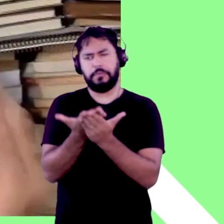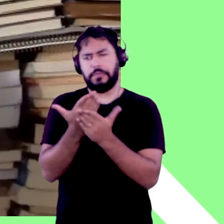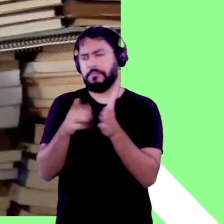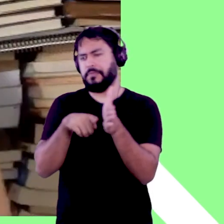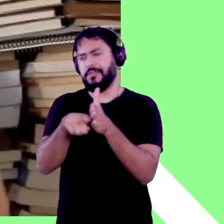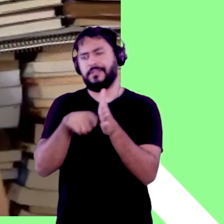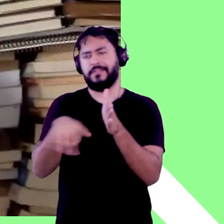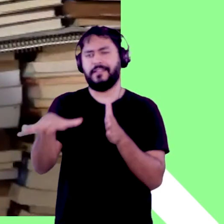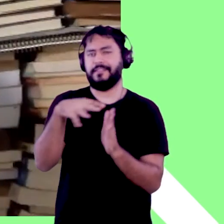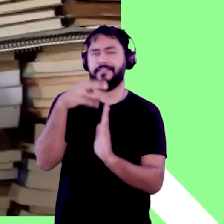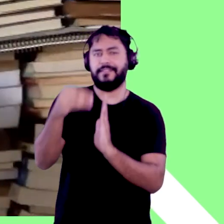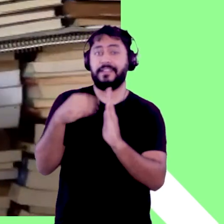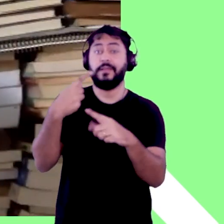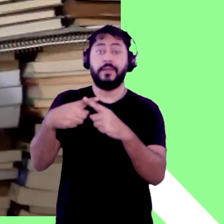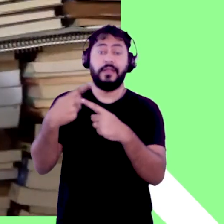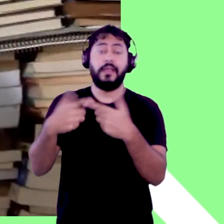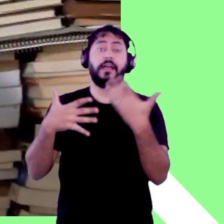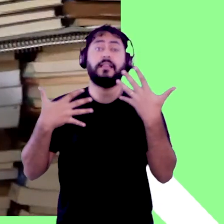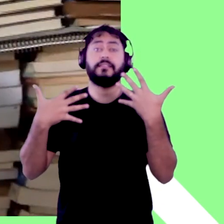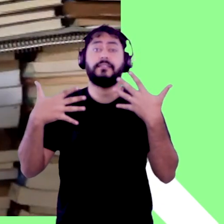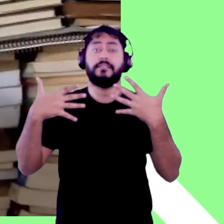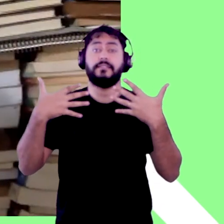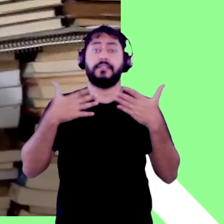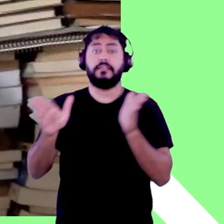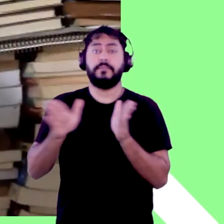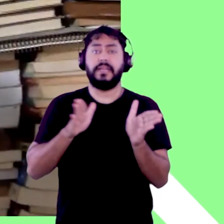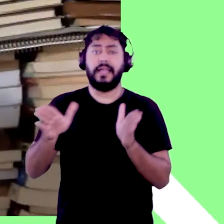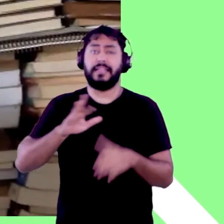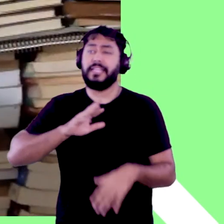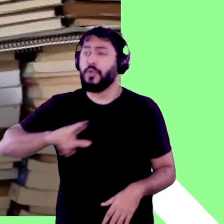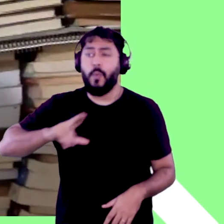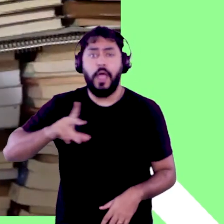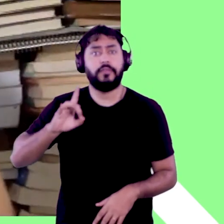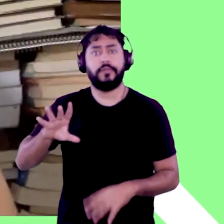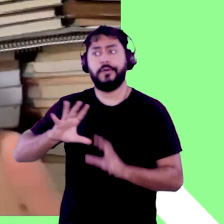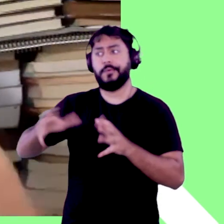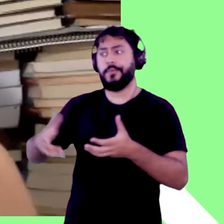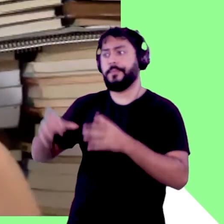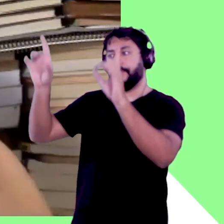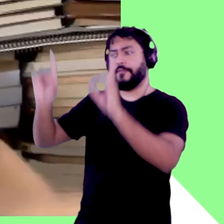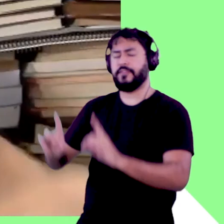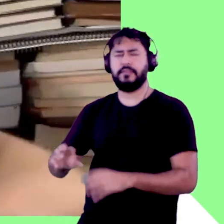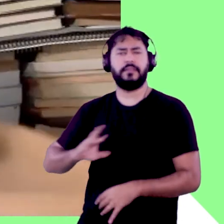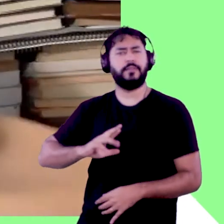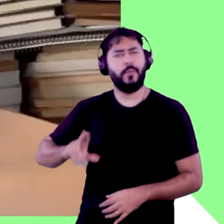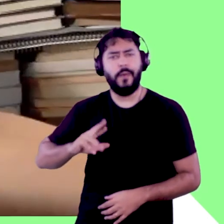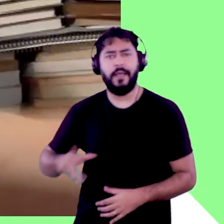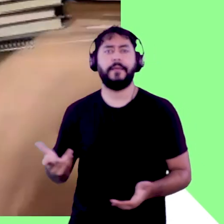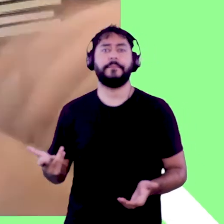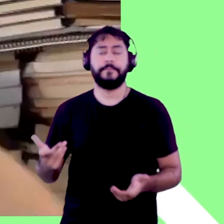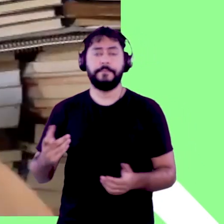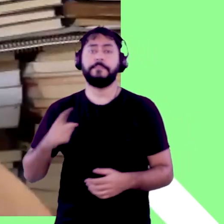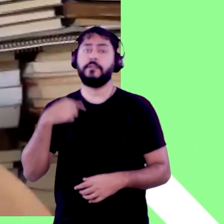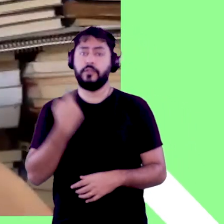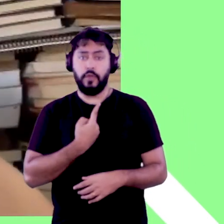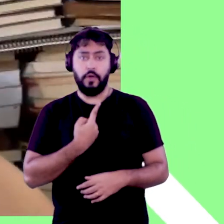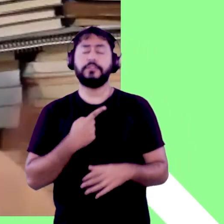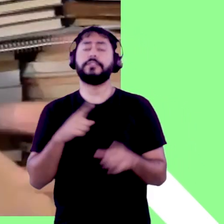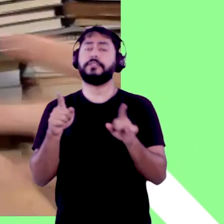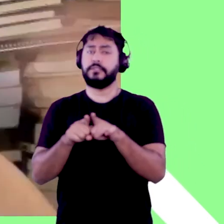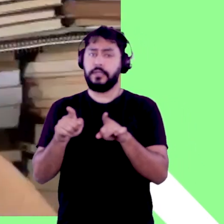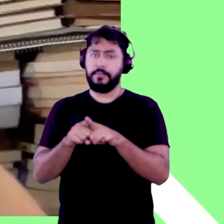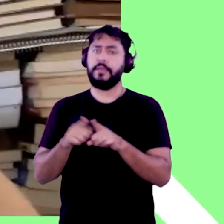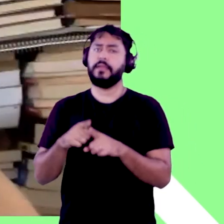design, é que a acessibilidade não é para pessoas com deficiência apenas, né? É para nós que vamos ter corpos cada vez